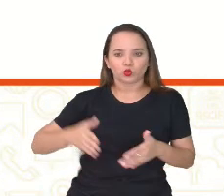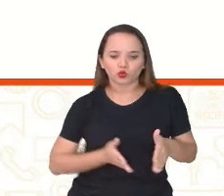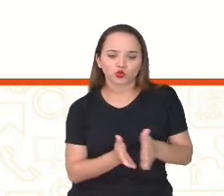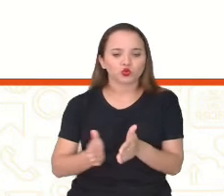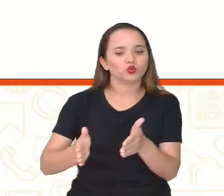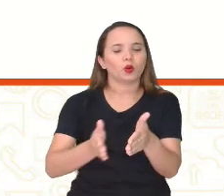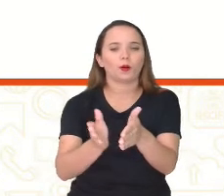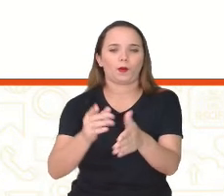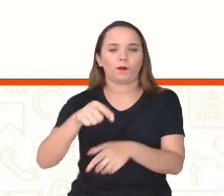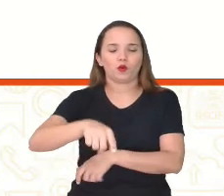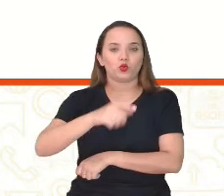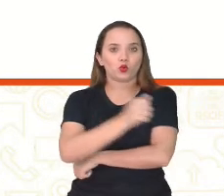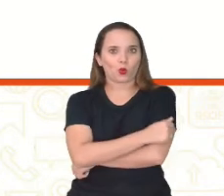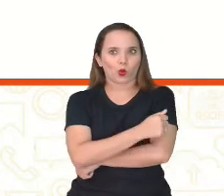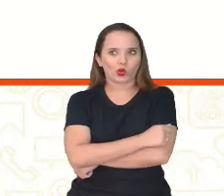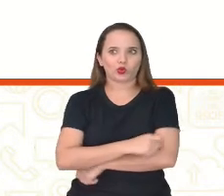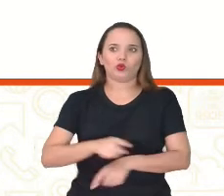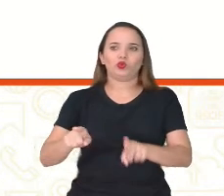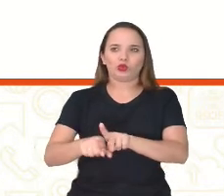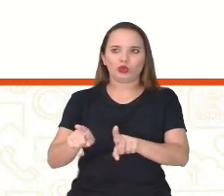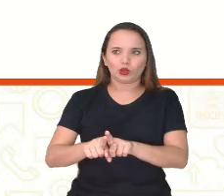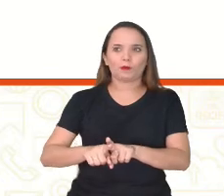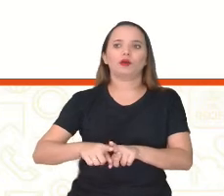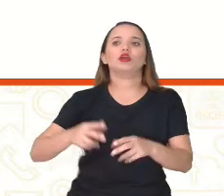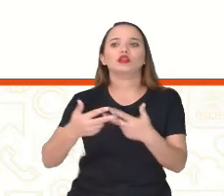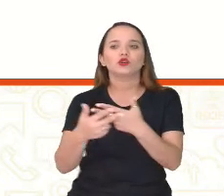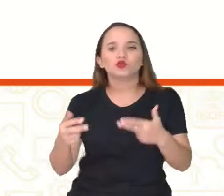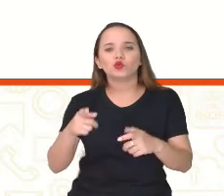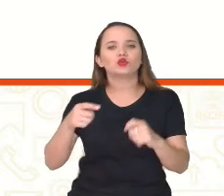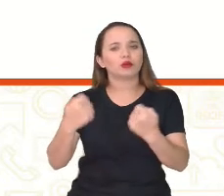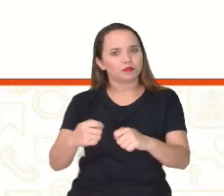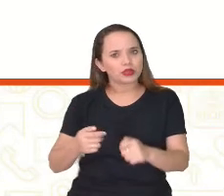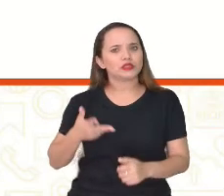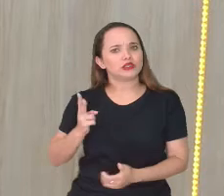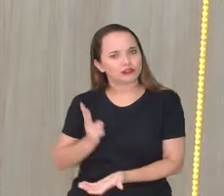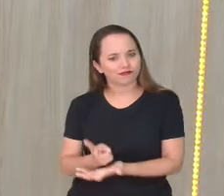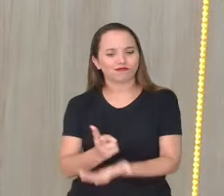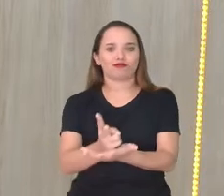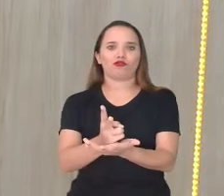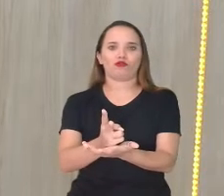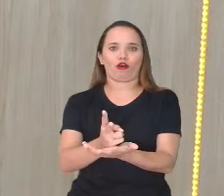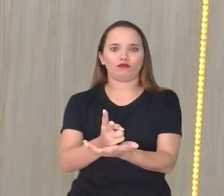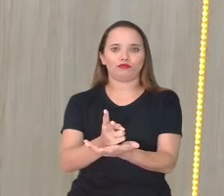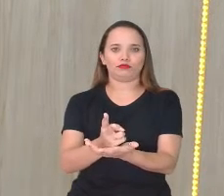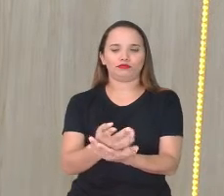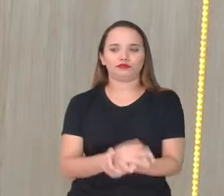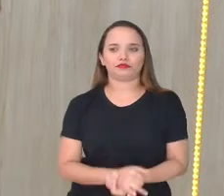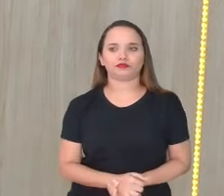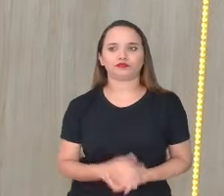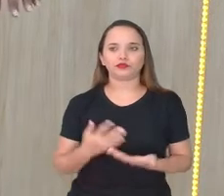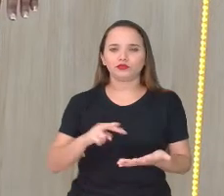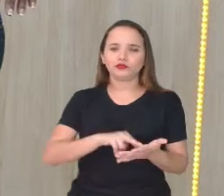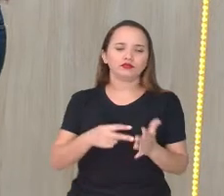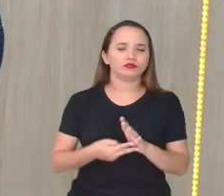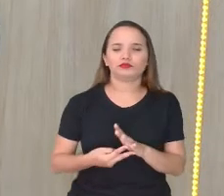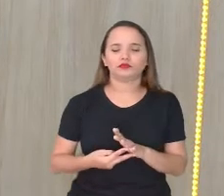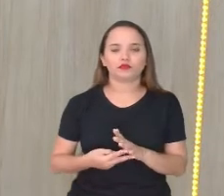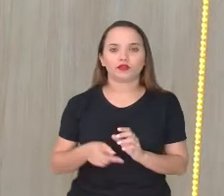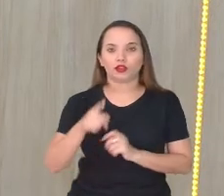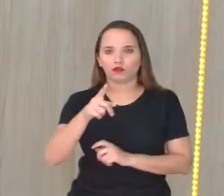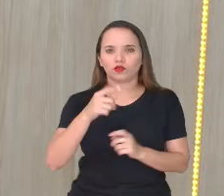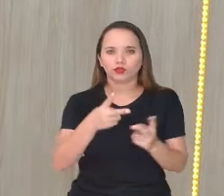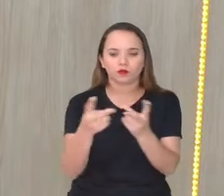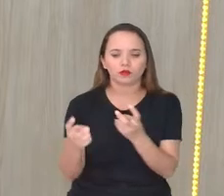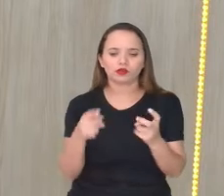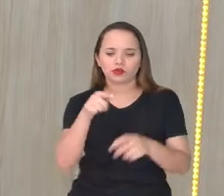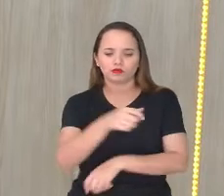e da identificação dos caminhos a serem perseguidos. Ou seja, você vai estar observando esse